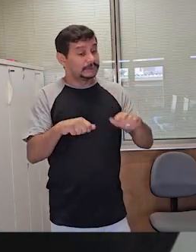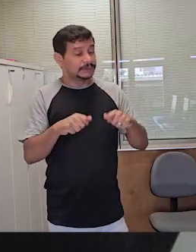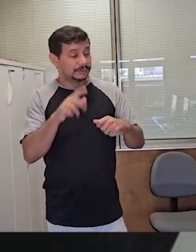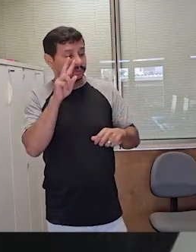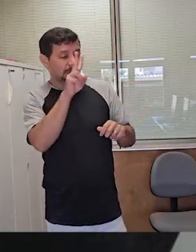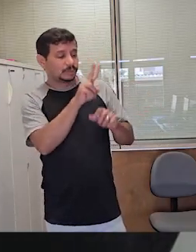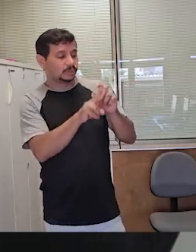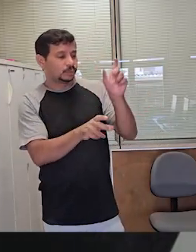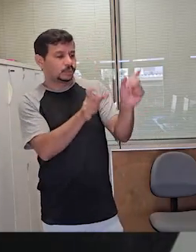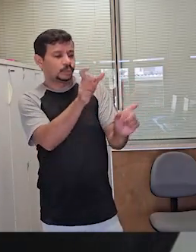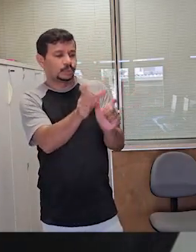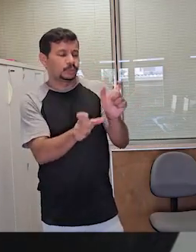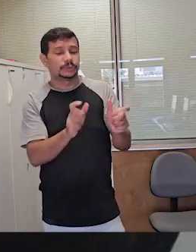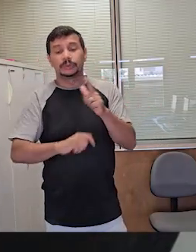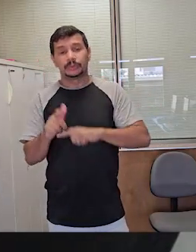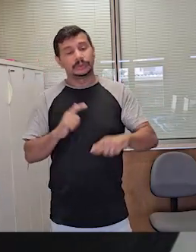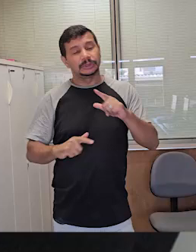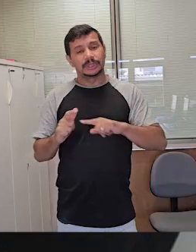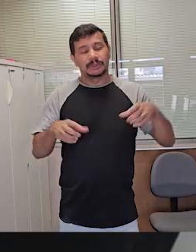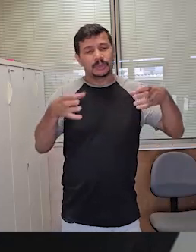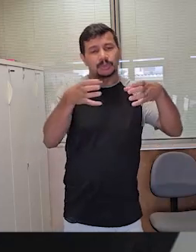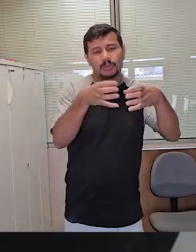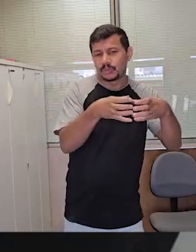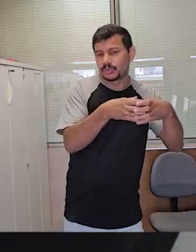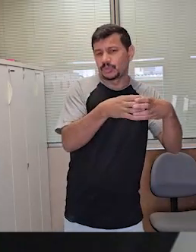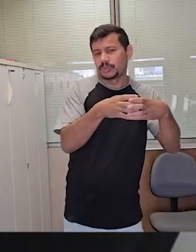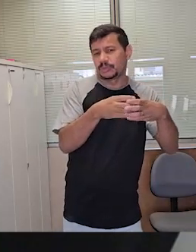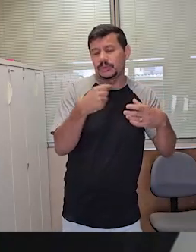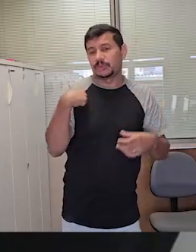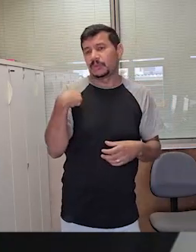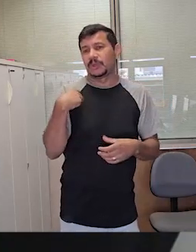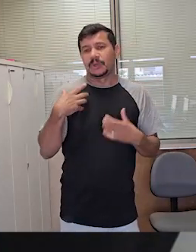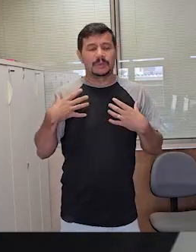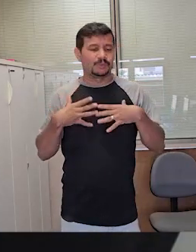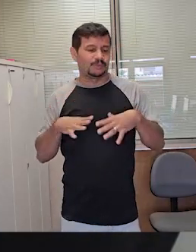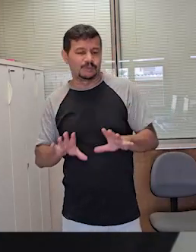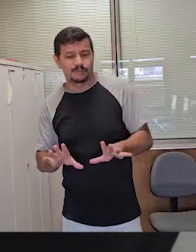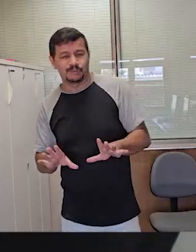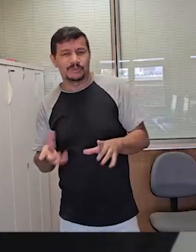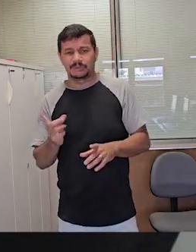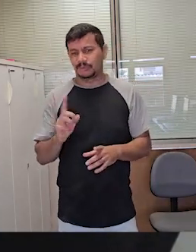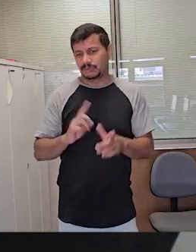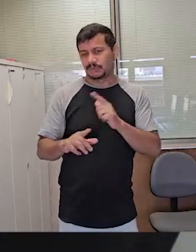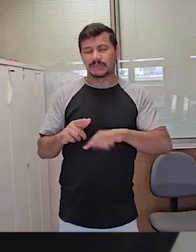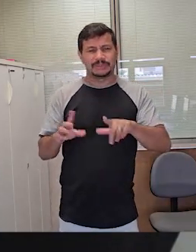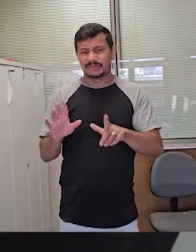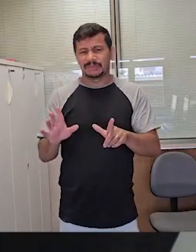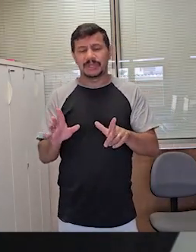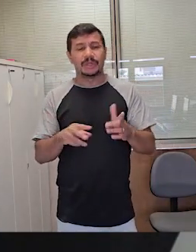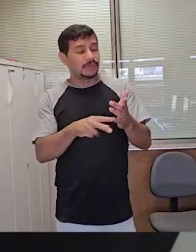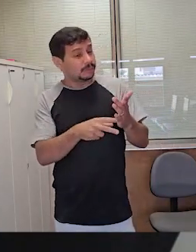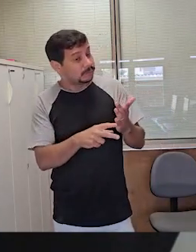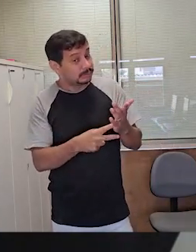né? Ele se reconhecer enquanto uma classe, né? Nós não somos contra as formas de trabalho, as pessoas precisam sobreviver, e